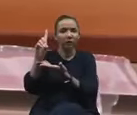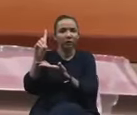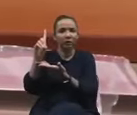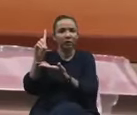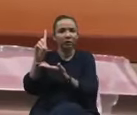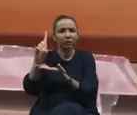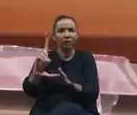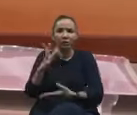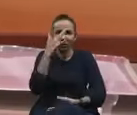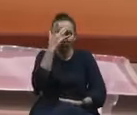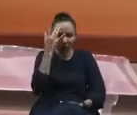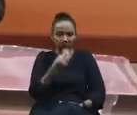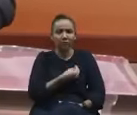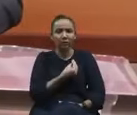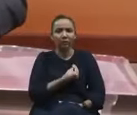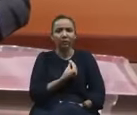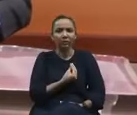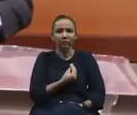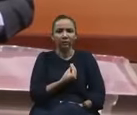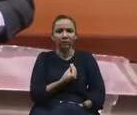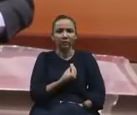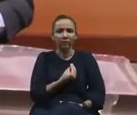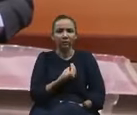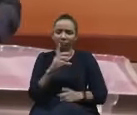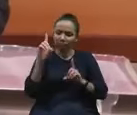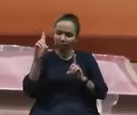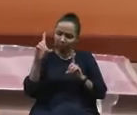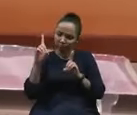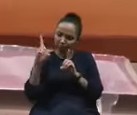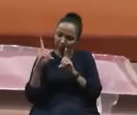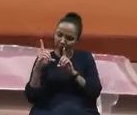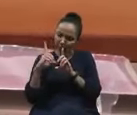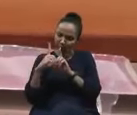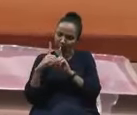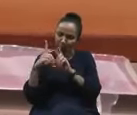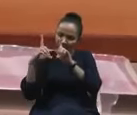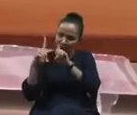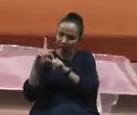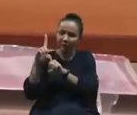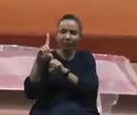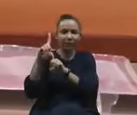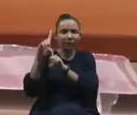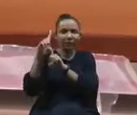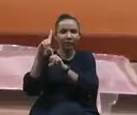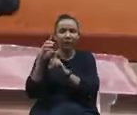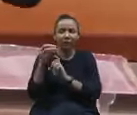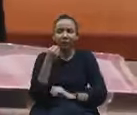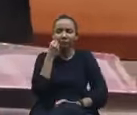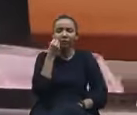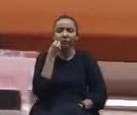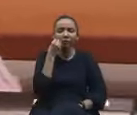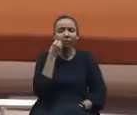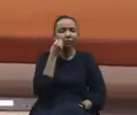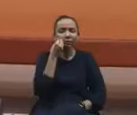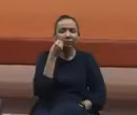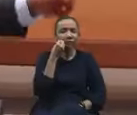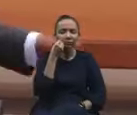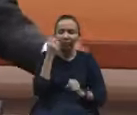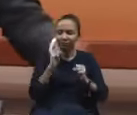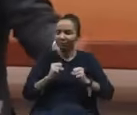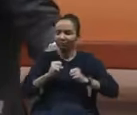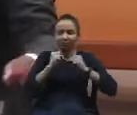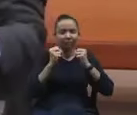espiritual sabe disso quem vive na dimensão espiritual vê o sobrenatural vê a força de